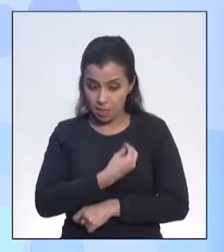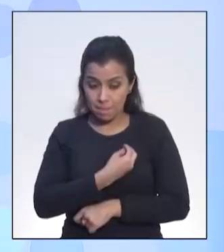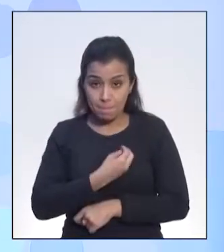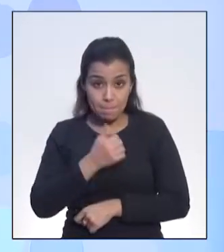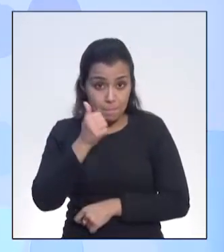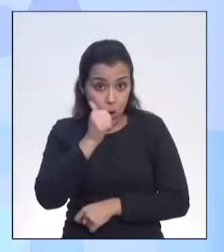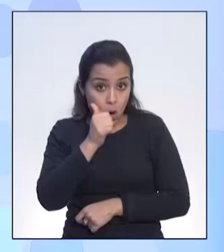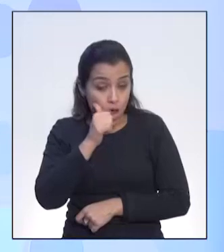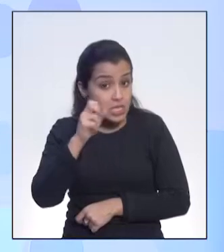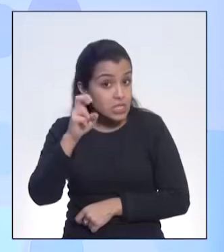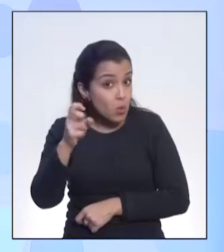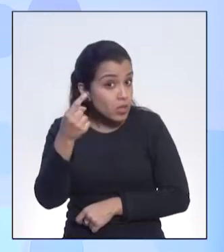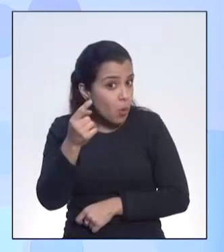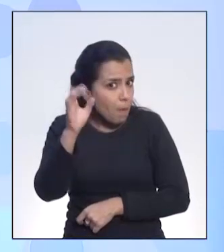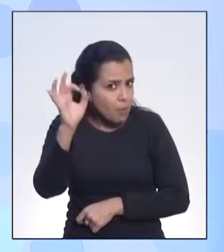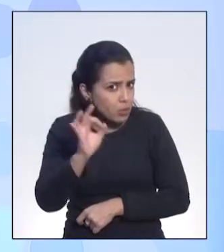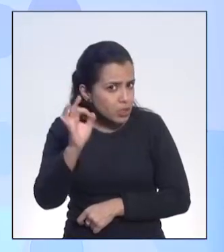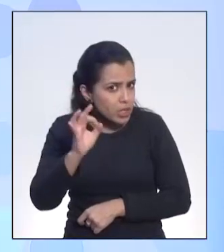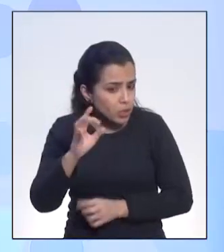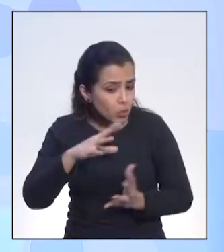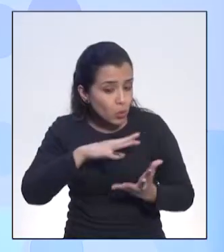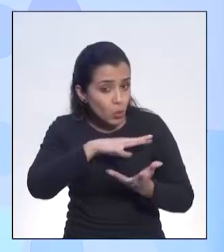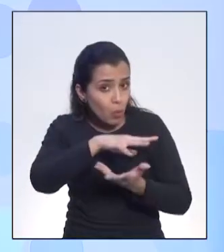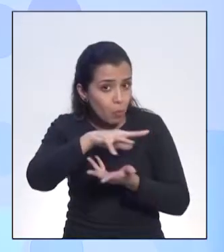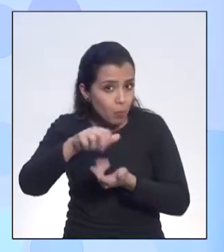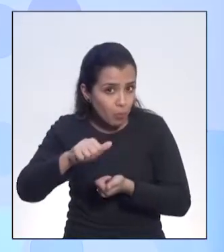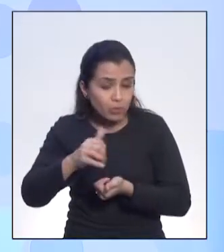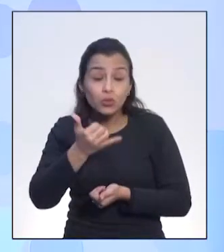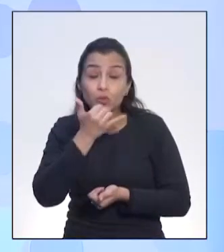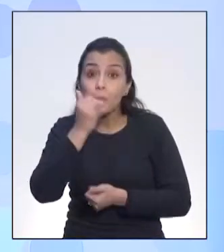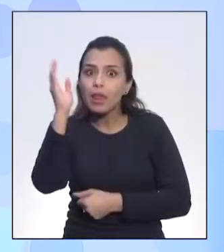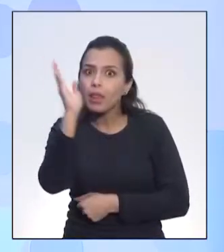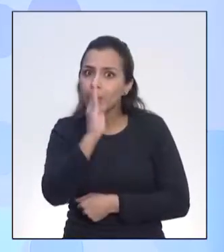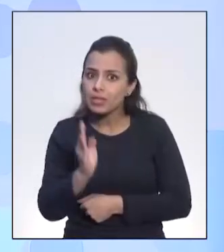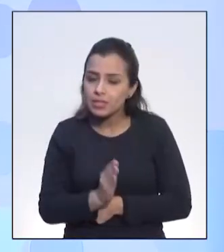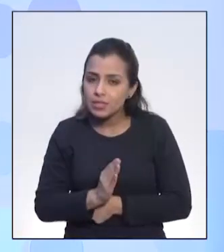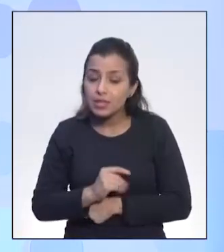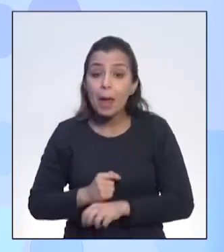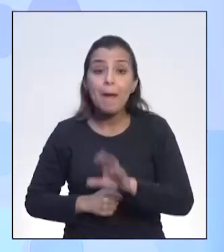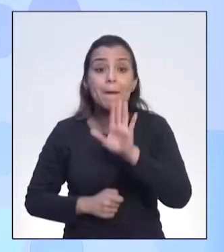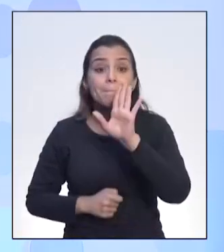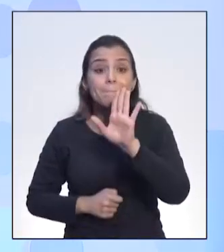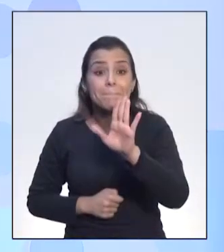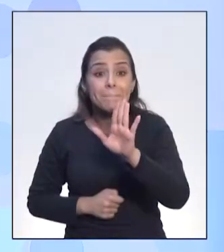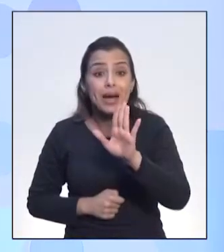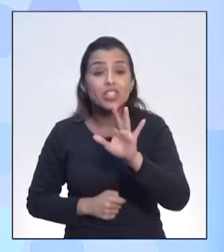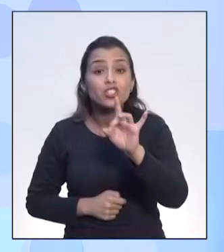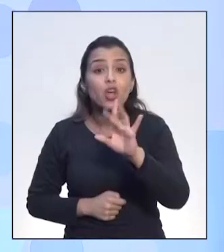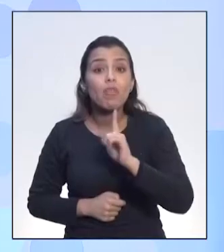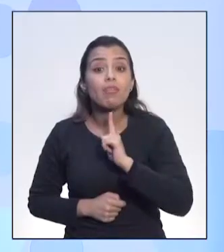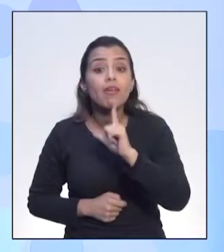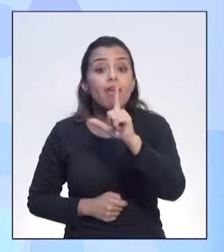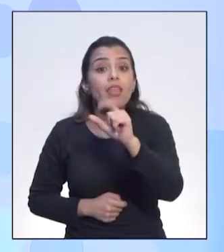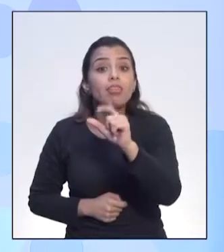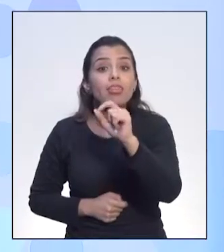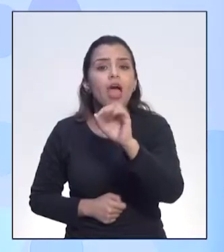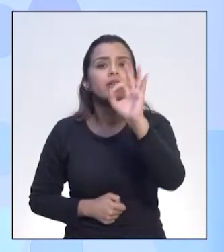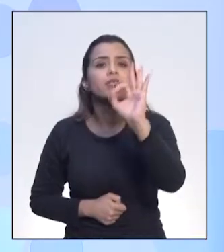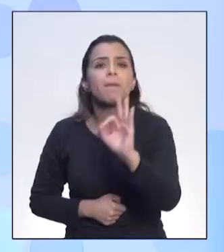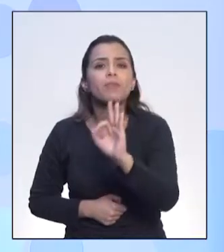de mulheres na população brasileira? Entretanto, nós só temos 10% de